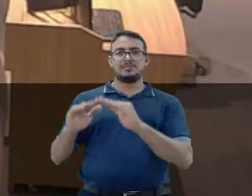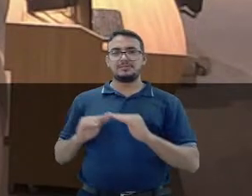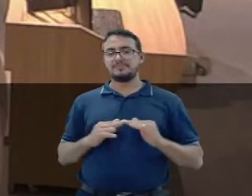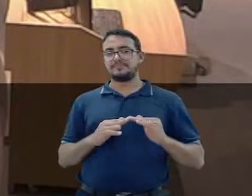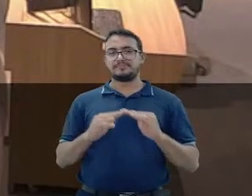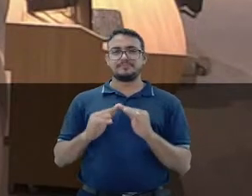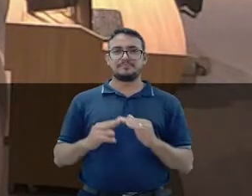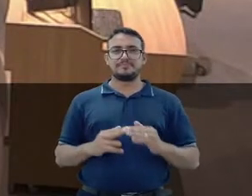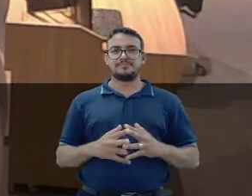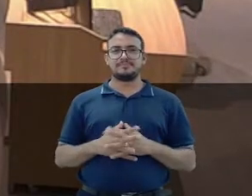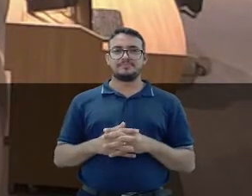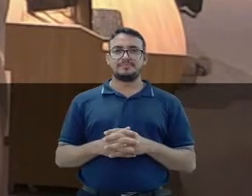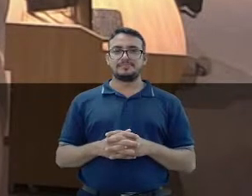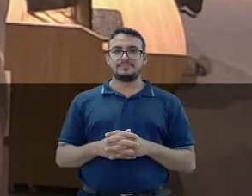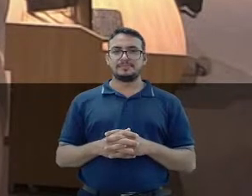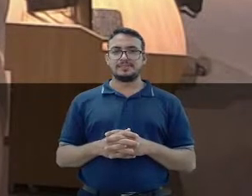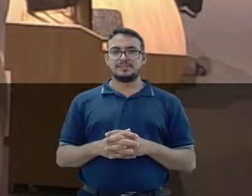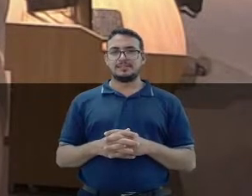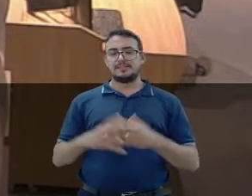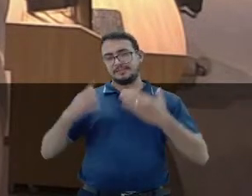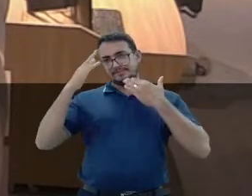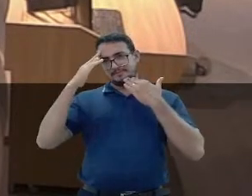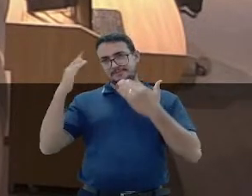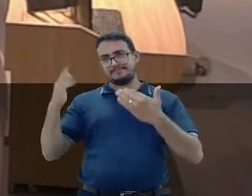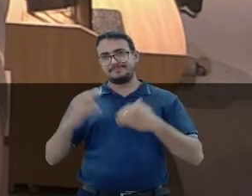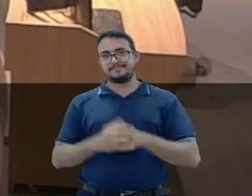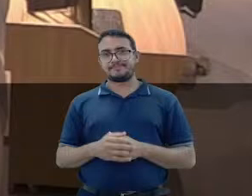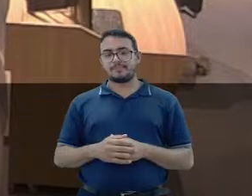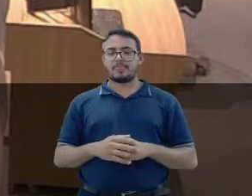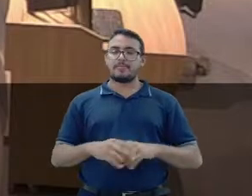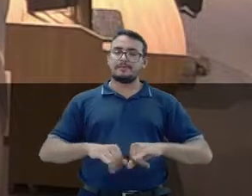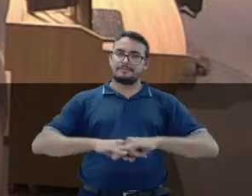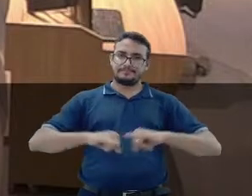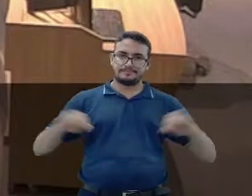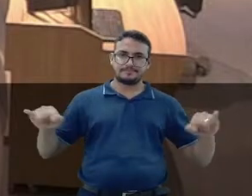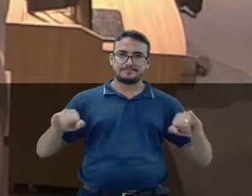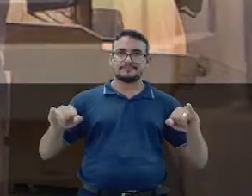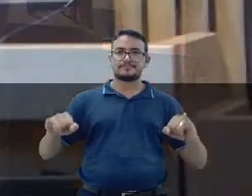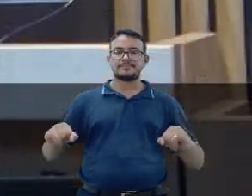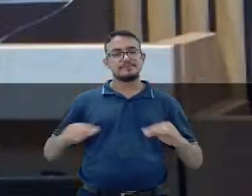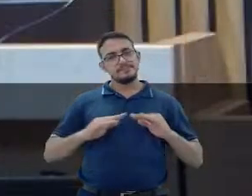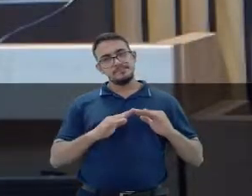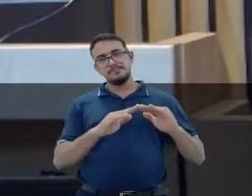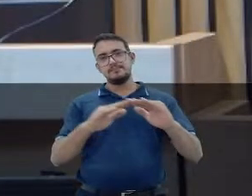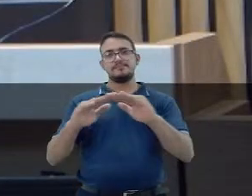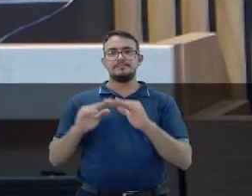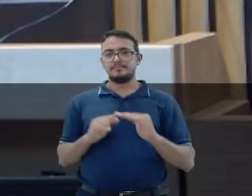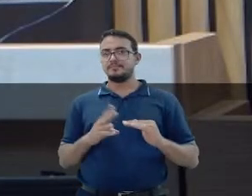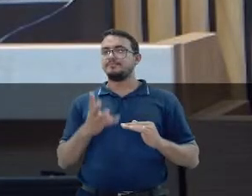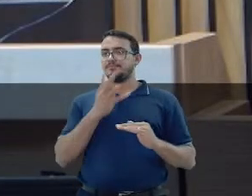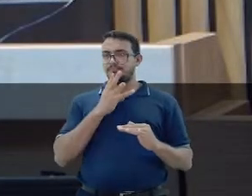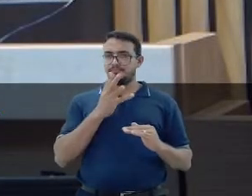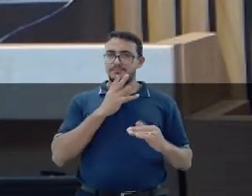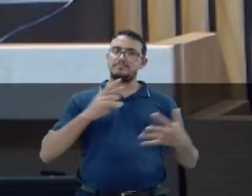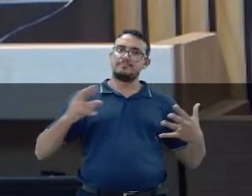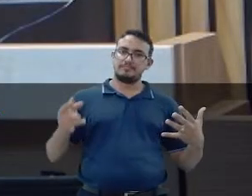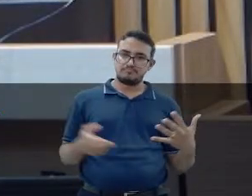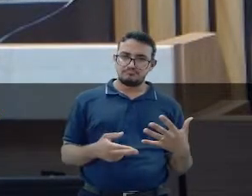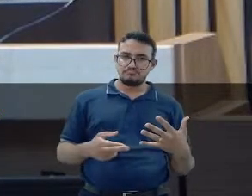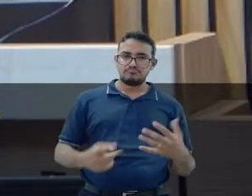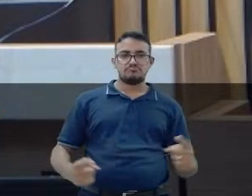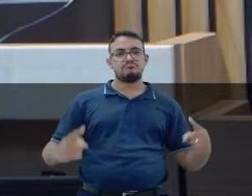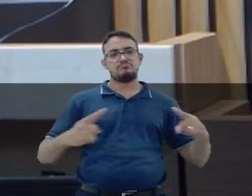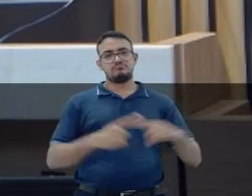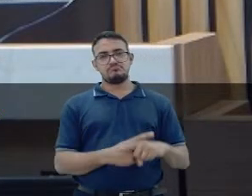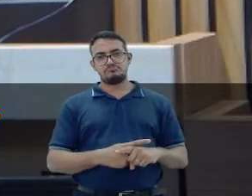Obrigado, desembargador André, desembargador Nicanor. Então, como proclamação por unanimidade, conhecer dos recursos e das contrarrazões